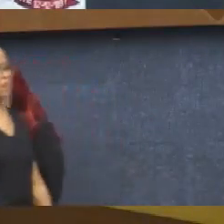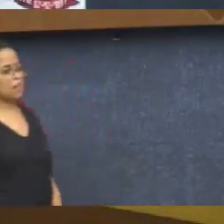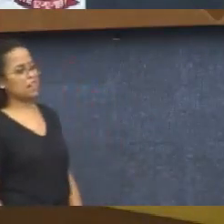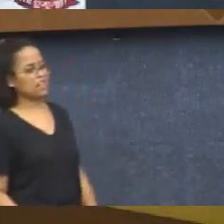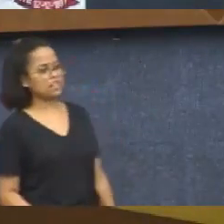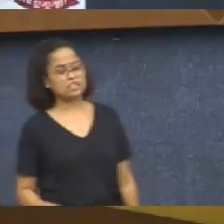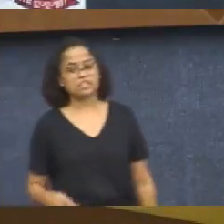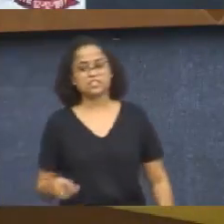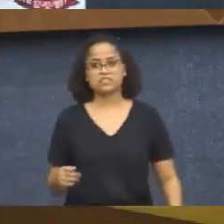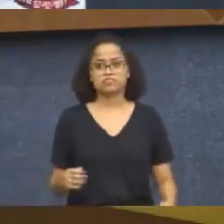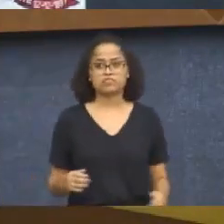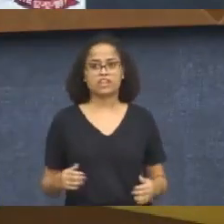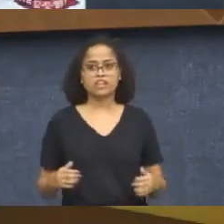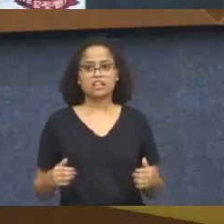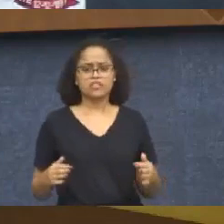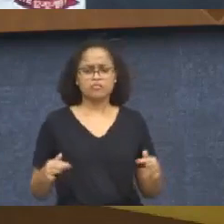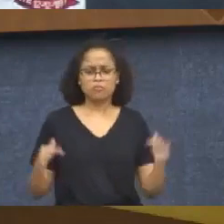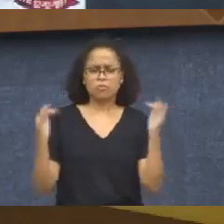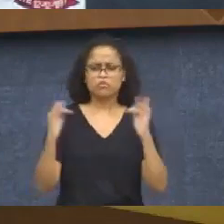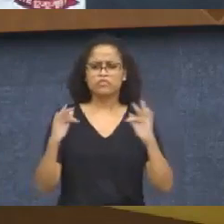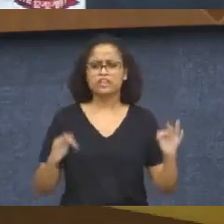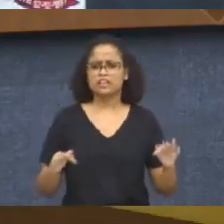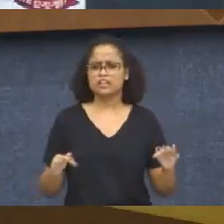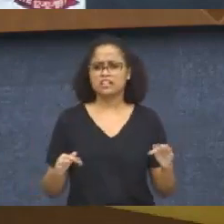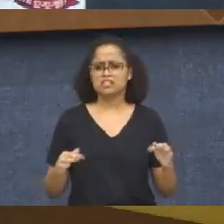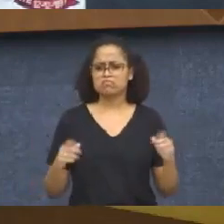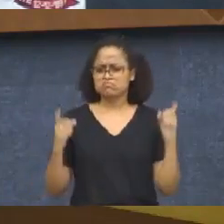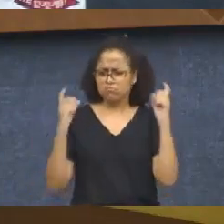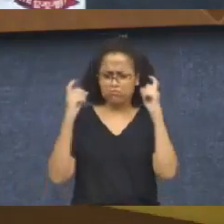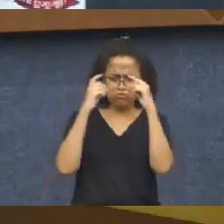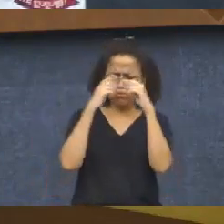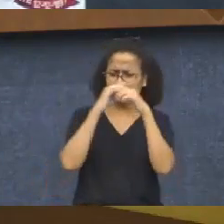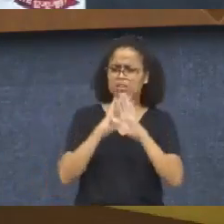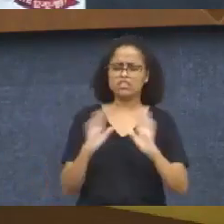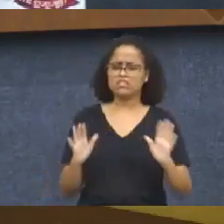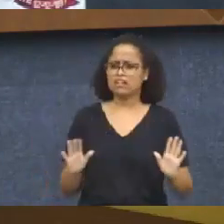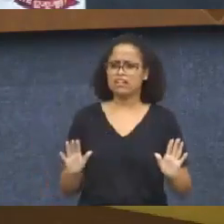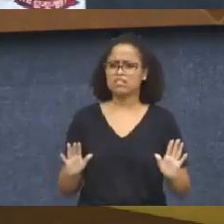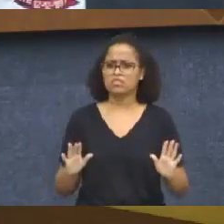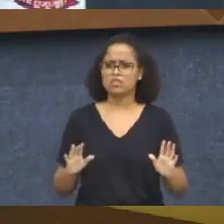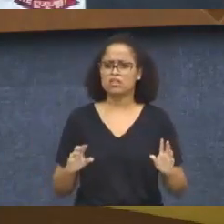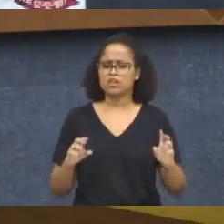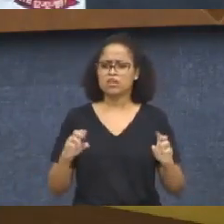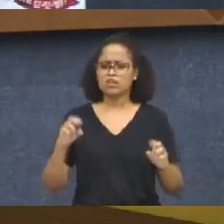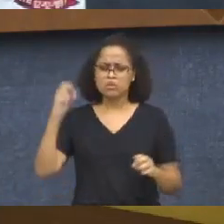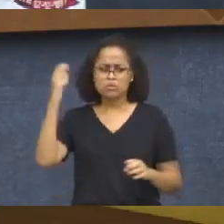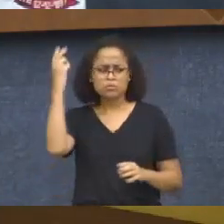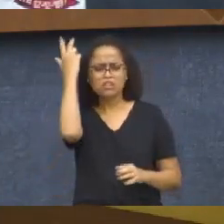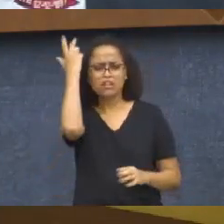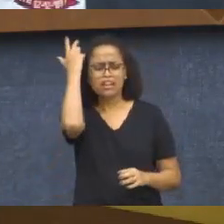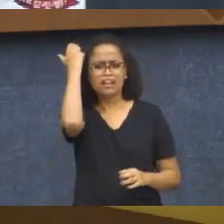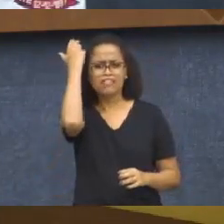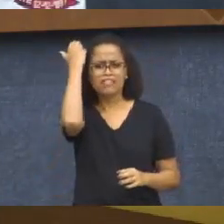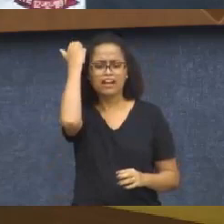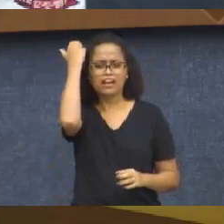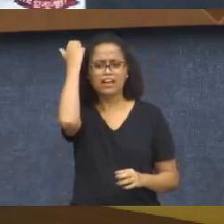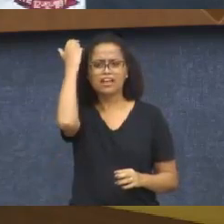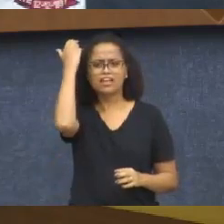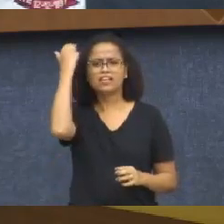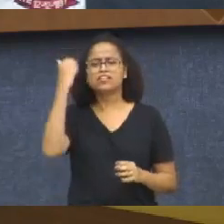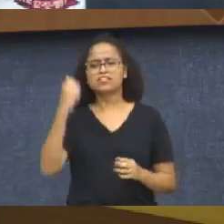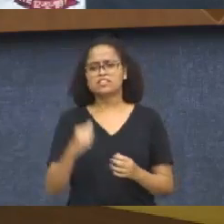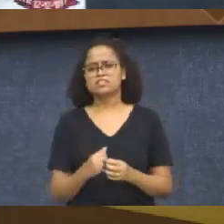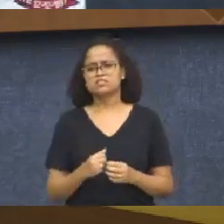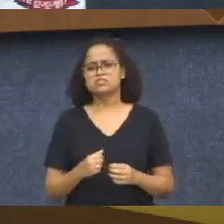debate. Não tenho dificuldade nenhuma para discutir os cavalos da PM, mas, para isso, eu tenho que ser deputado estadual. Então, eu ainda não